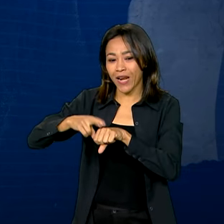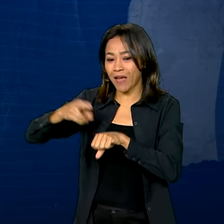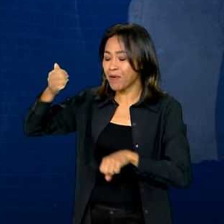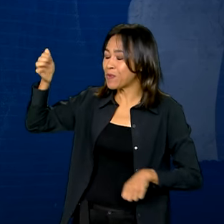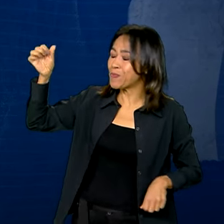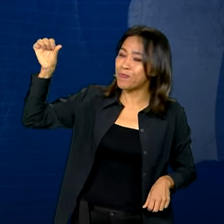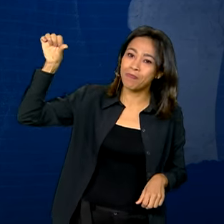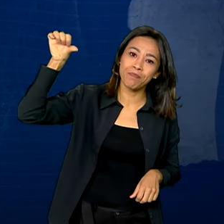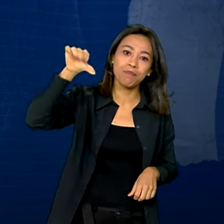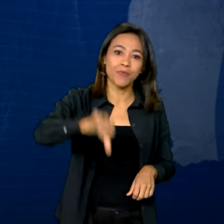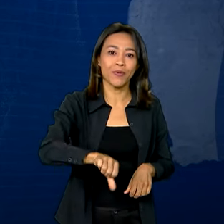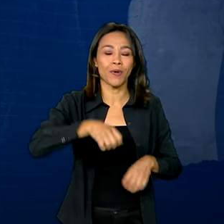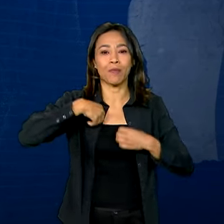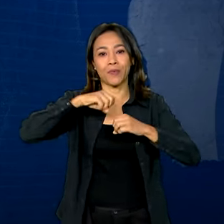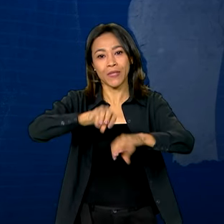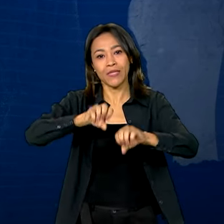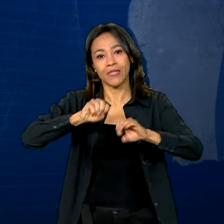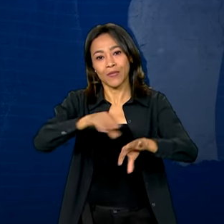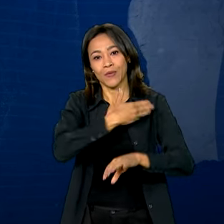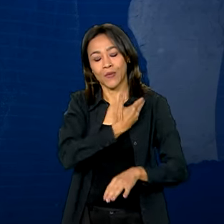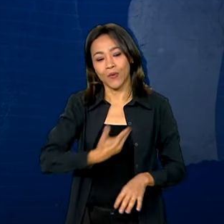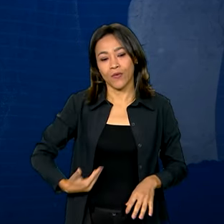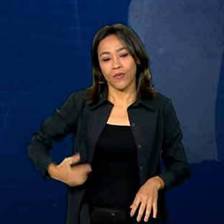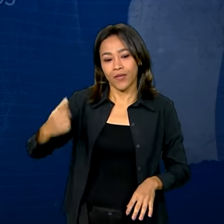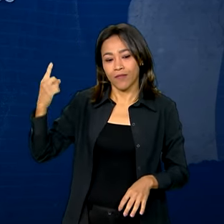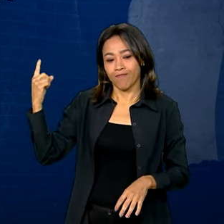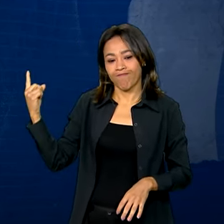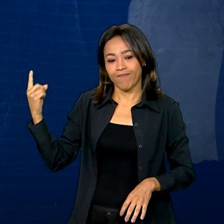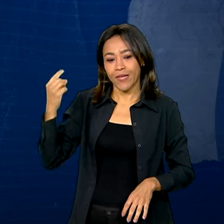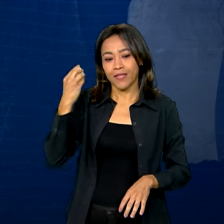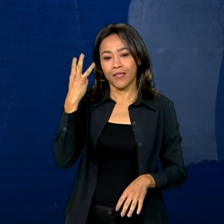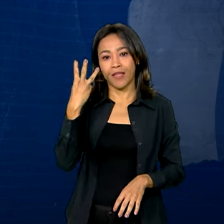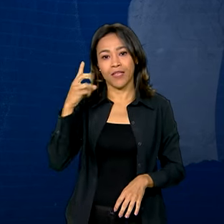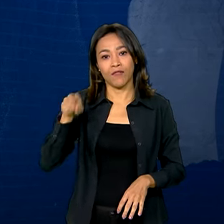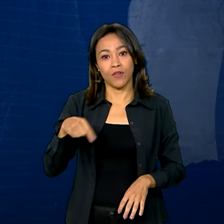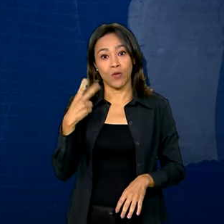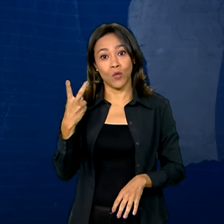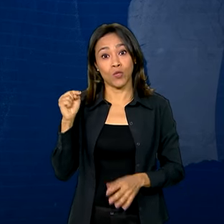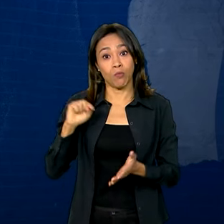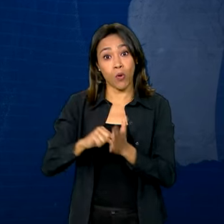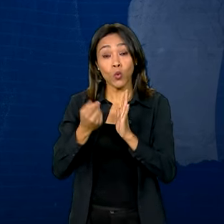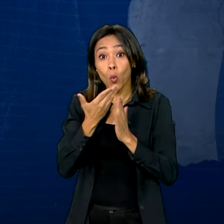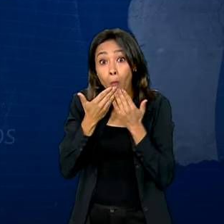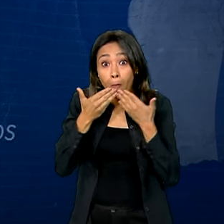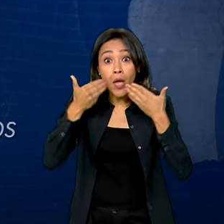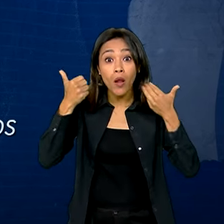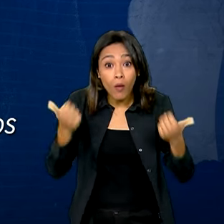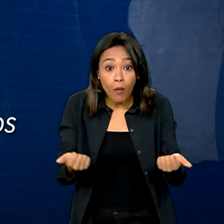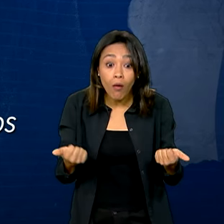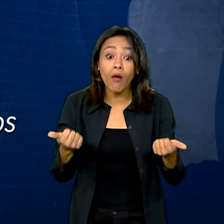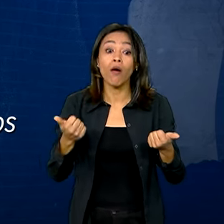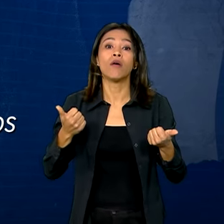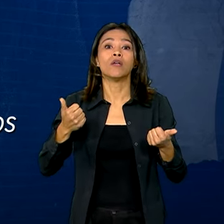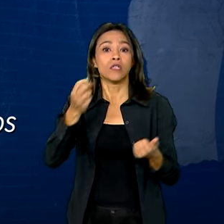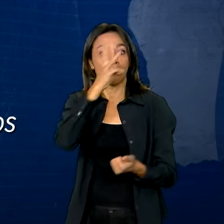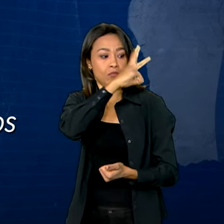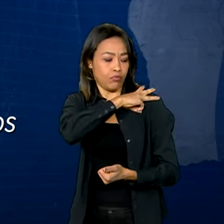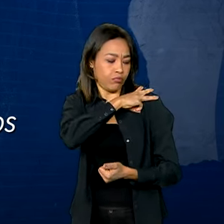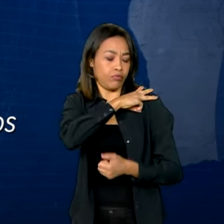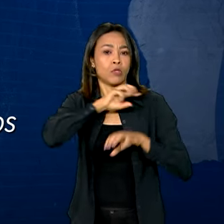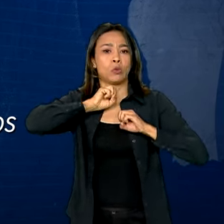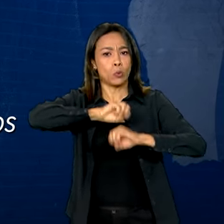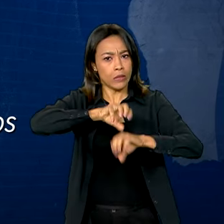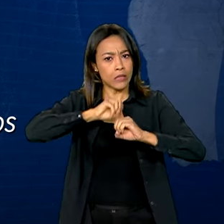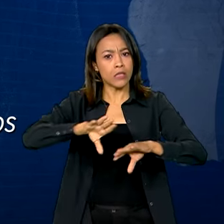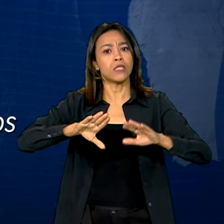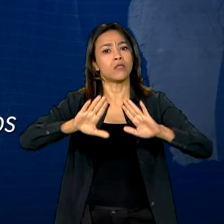médio no ensino público com 3,2 p já o melhor desempenho para o ensino médio da rede